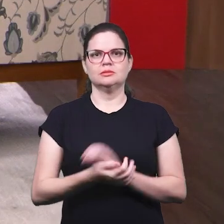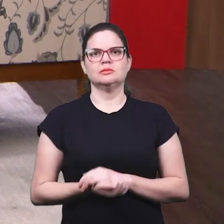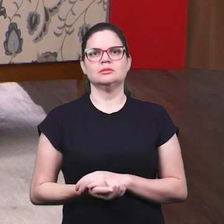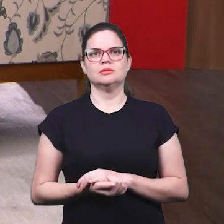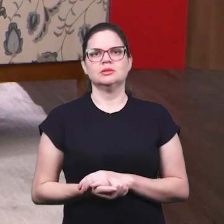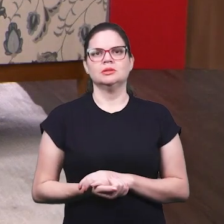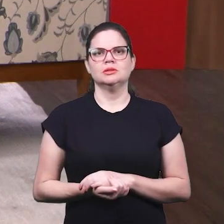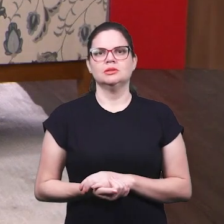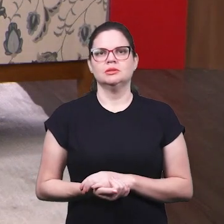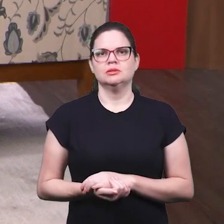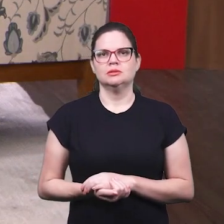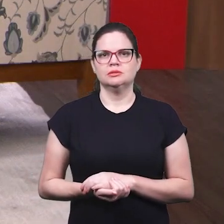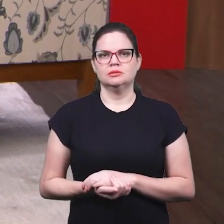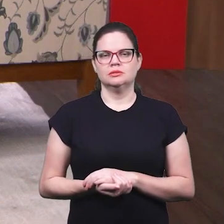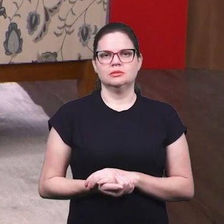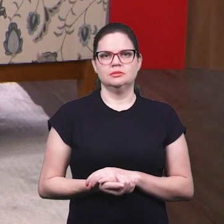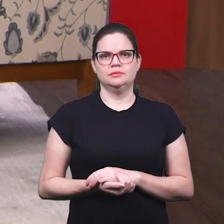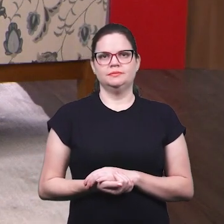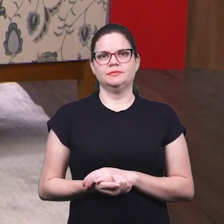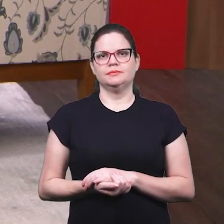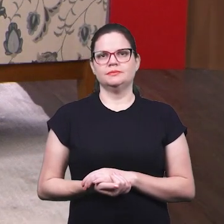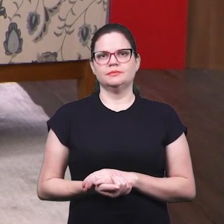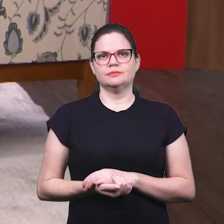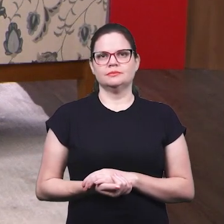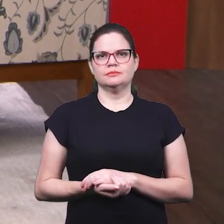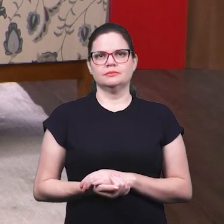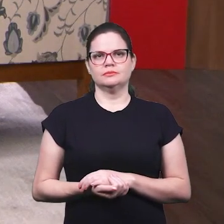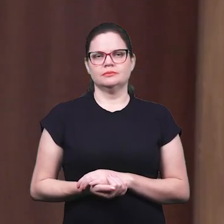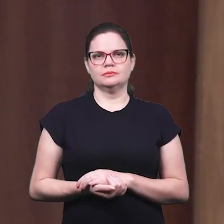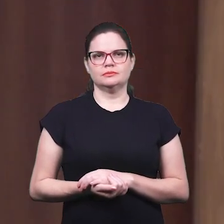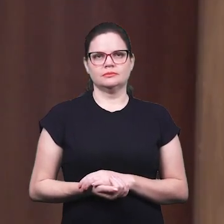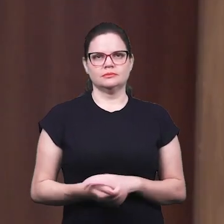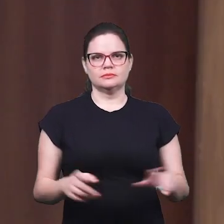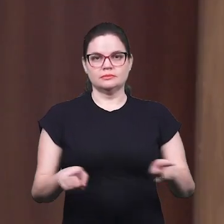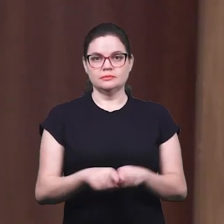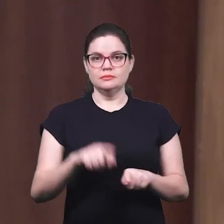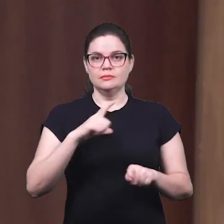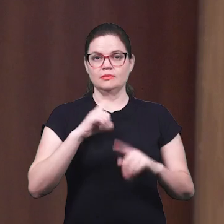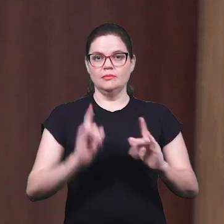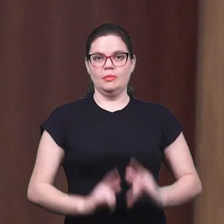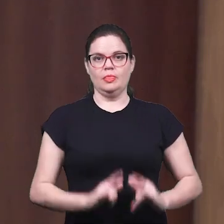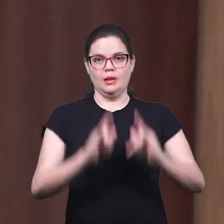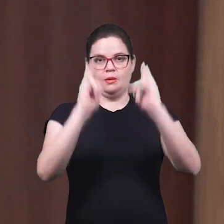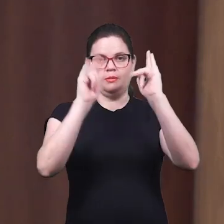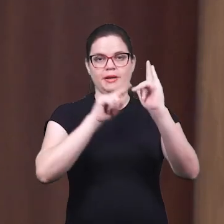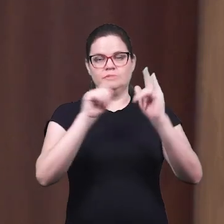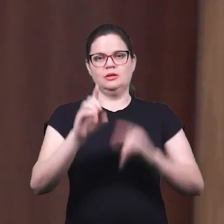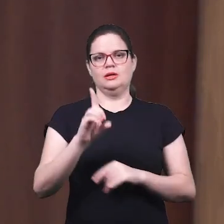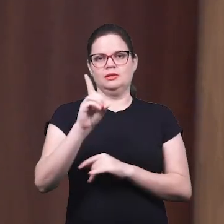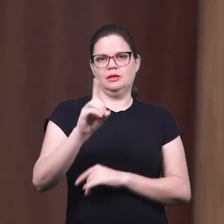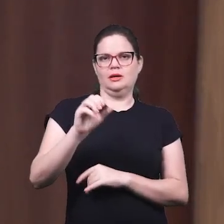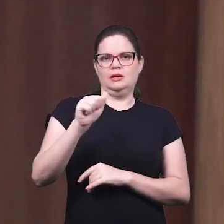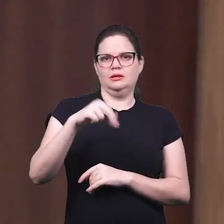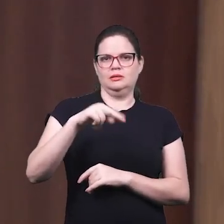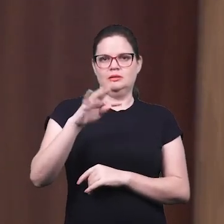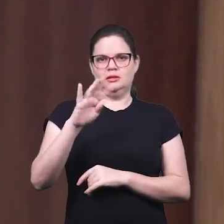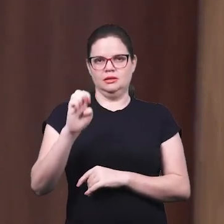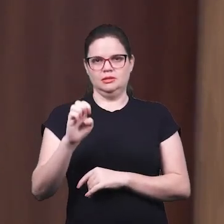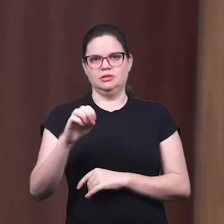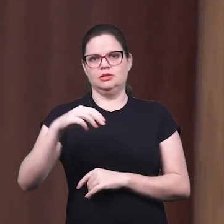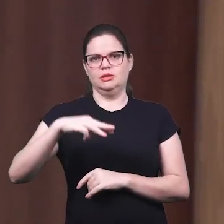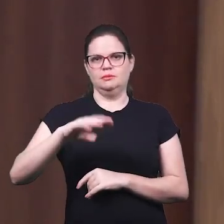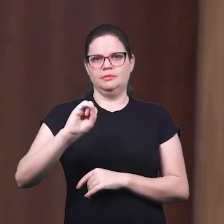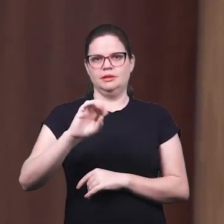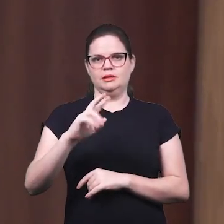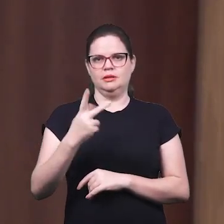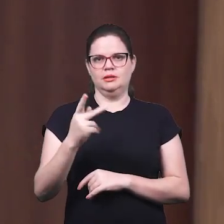inclusive, no edifício da Biquiline, que eu vendi todo o edifício,